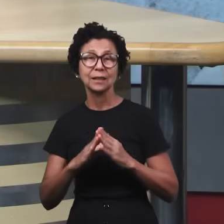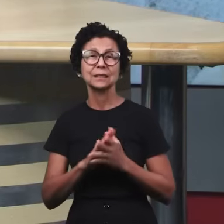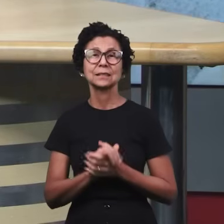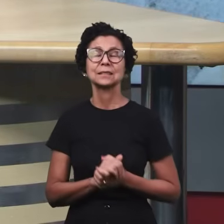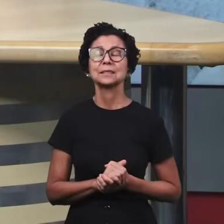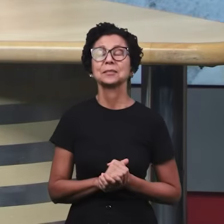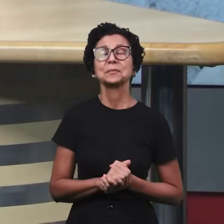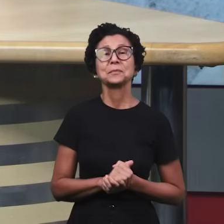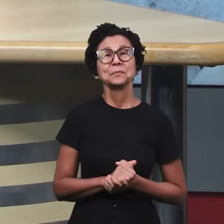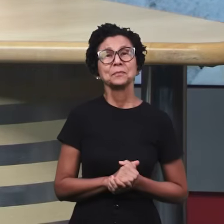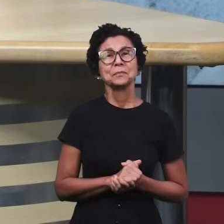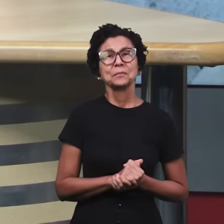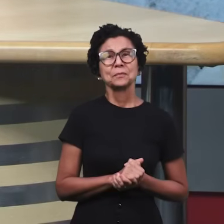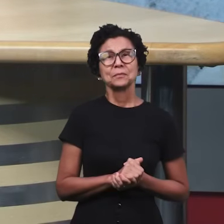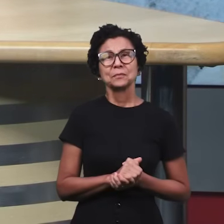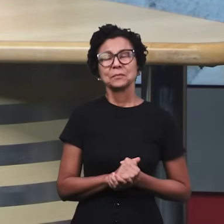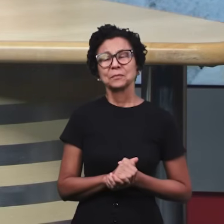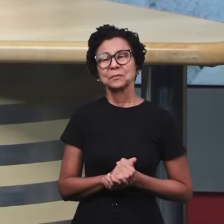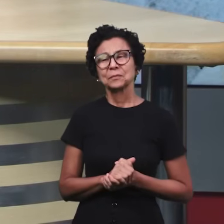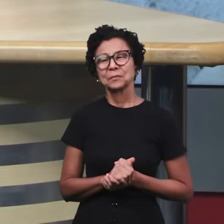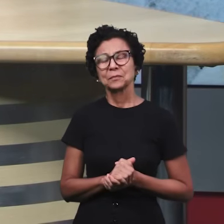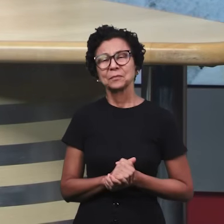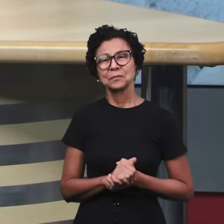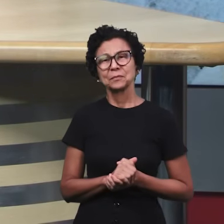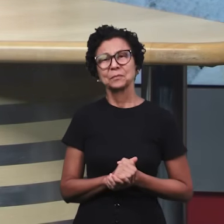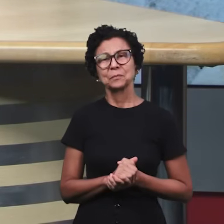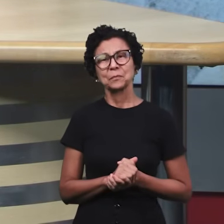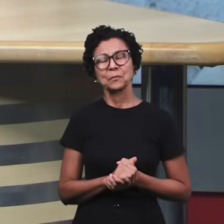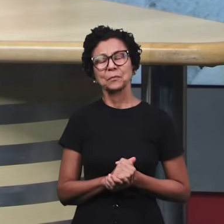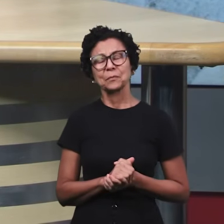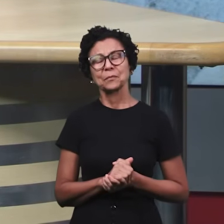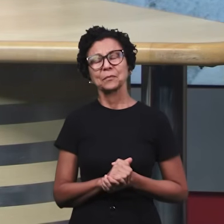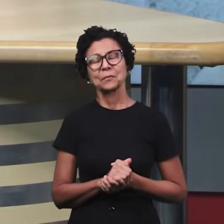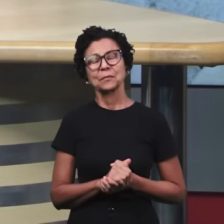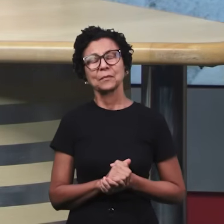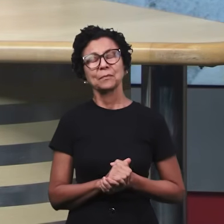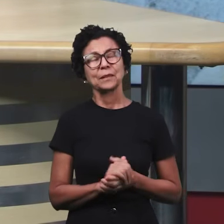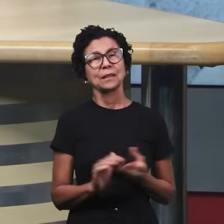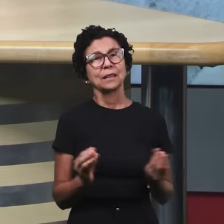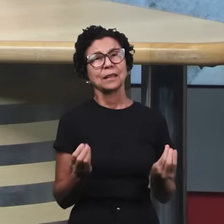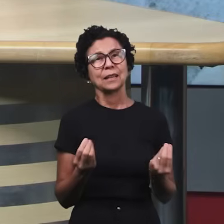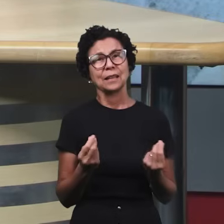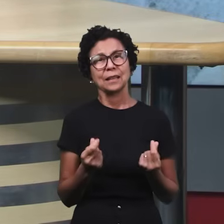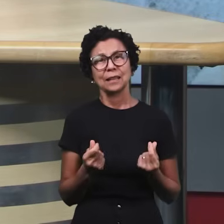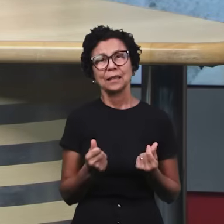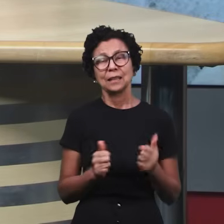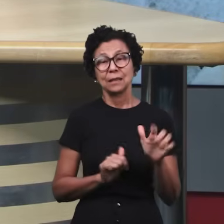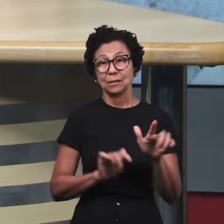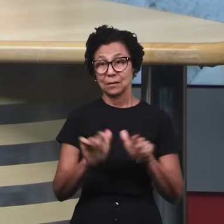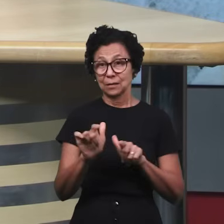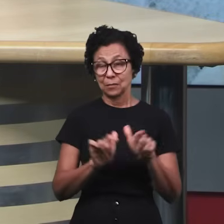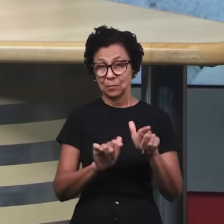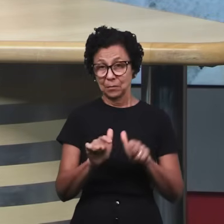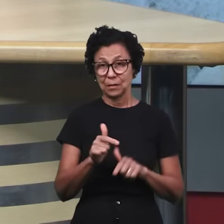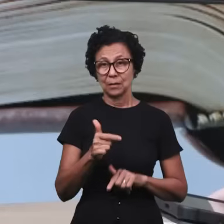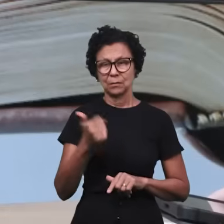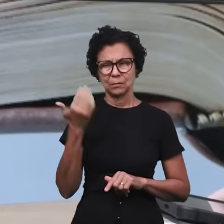verdade, porque aí falou assim que era uma coisa que era considerada